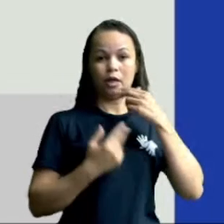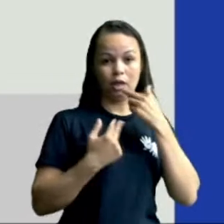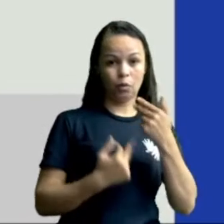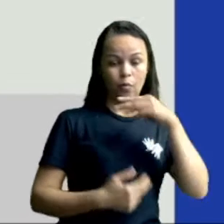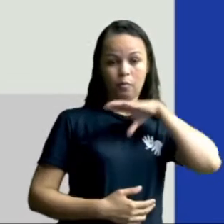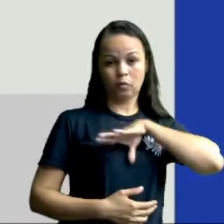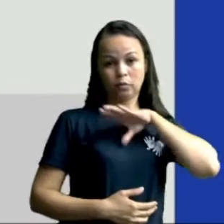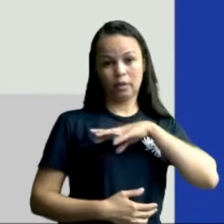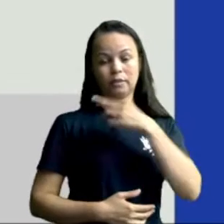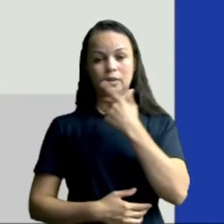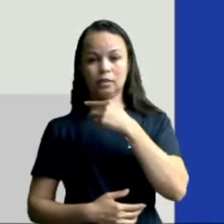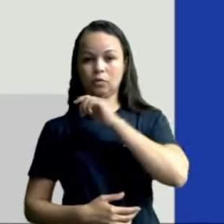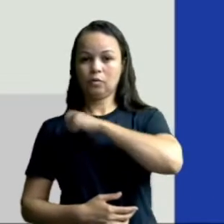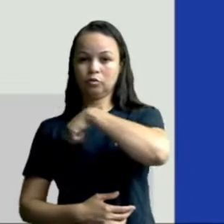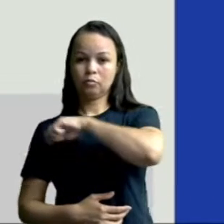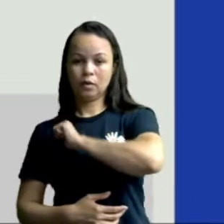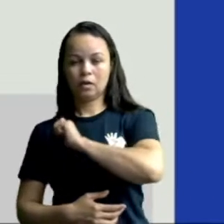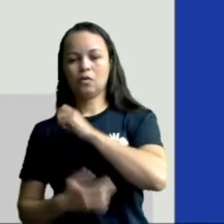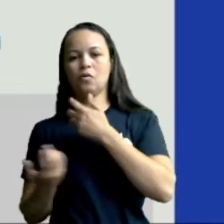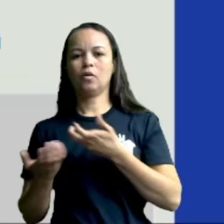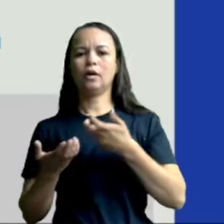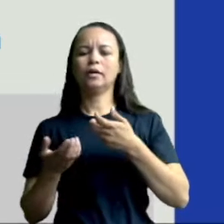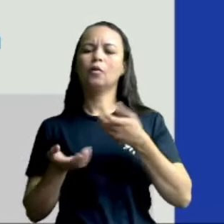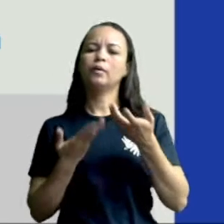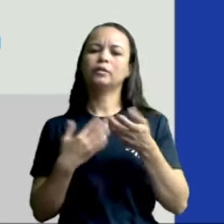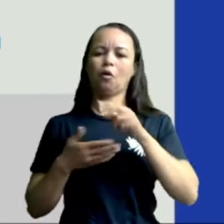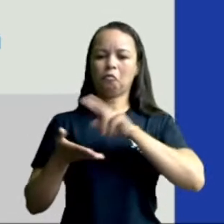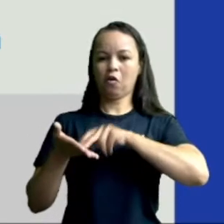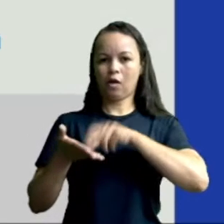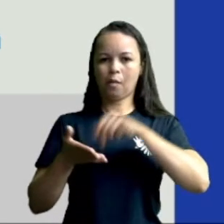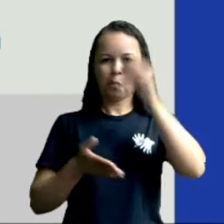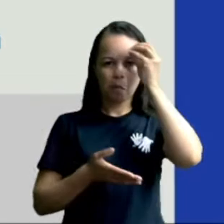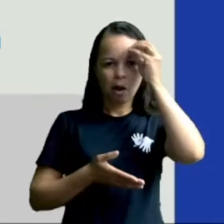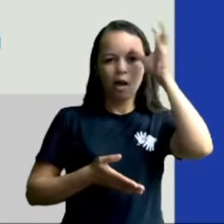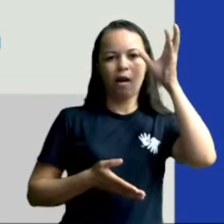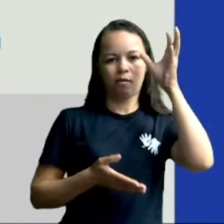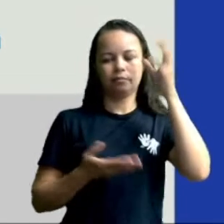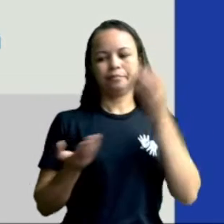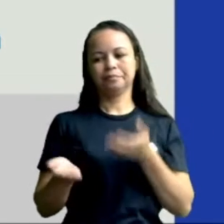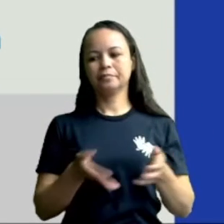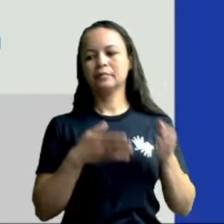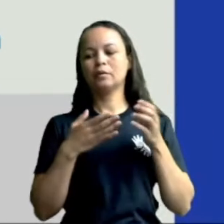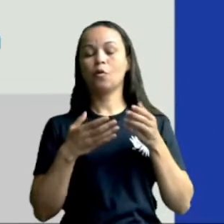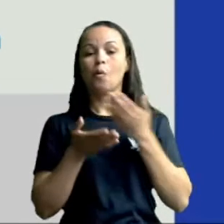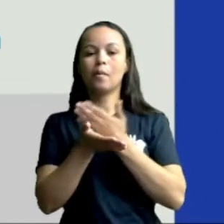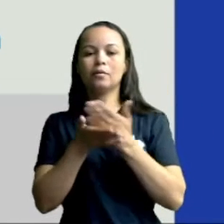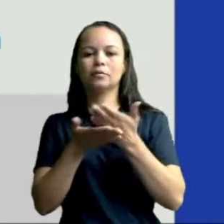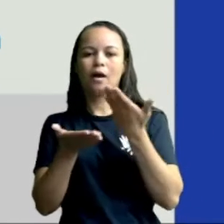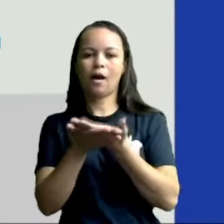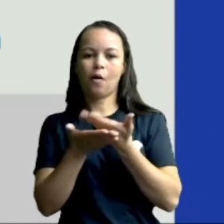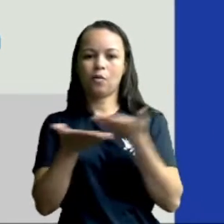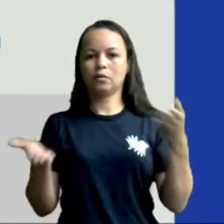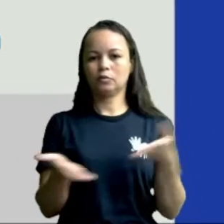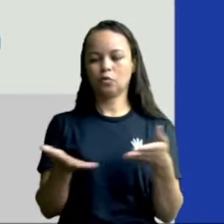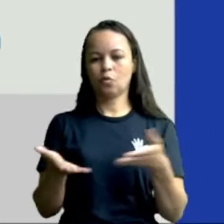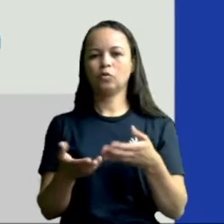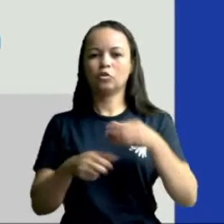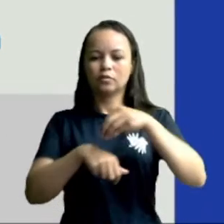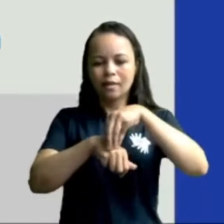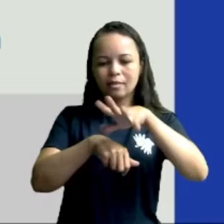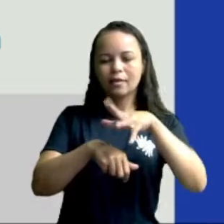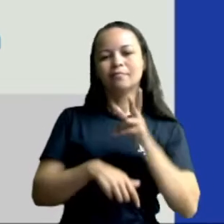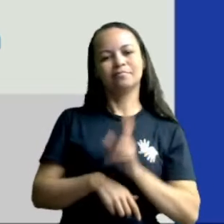portuguesa e língua espanhola e aumentar o nosso vocabulário. E para começar a nossa aula de hoje, a nossa dica de